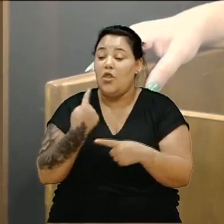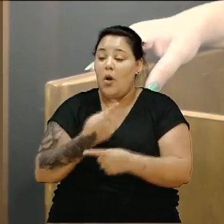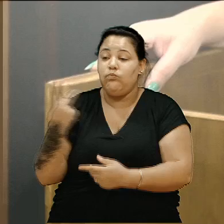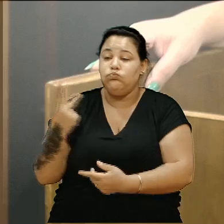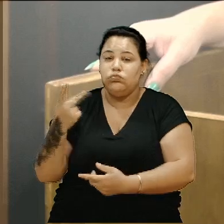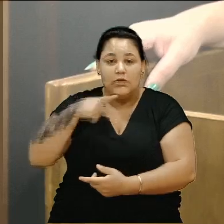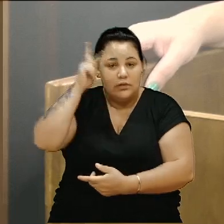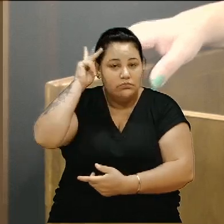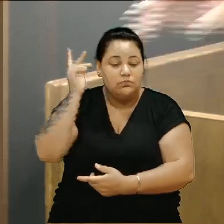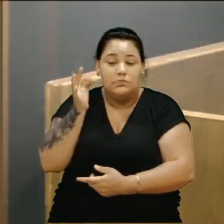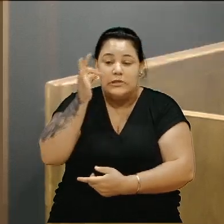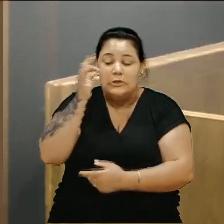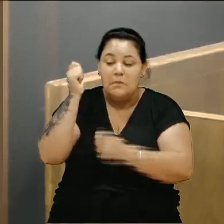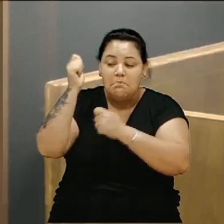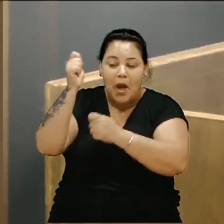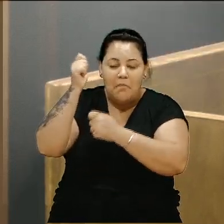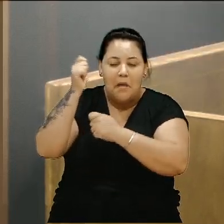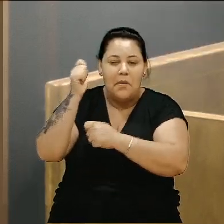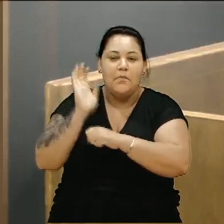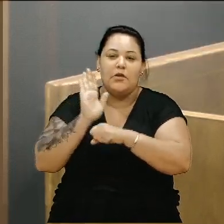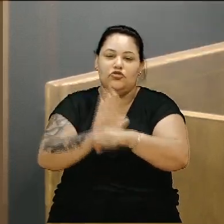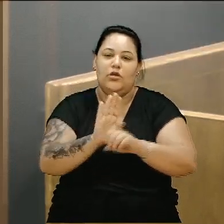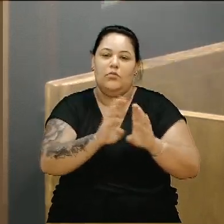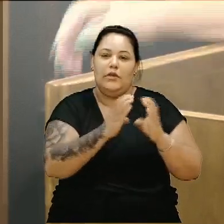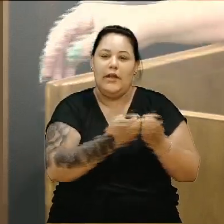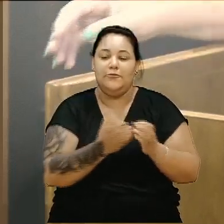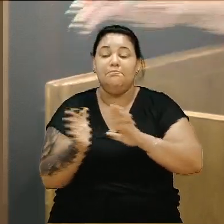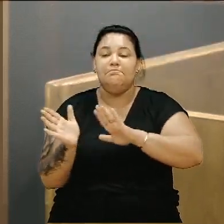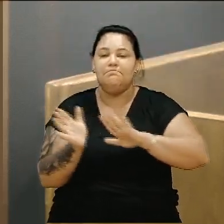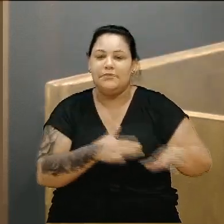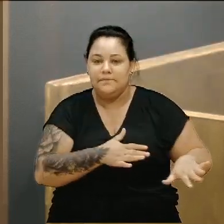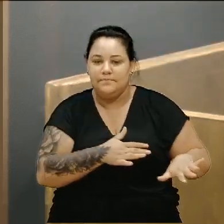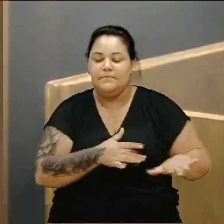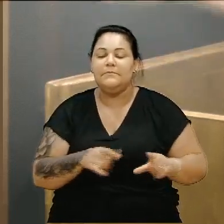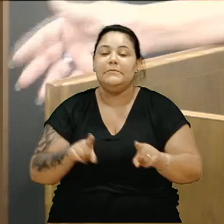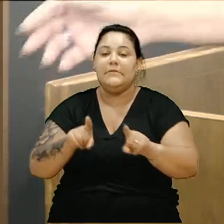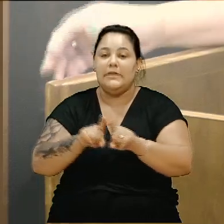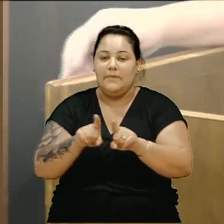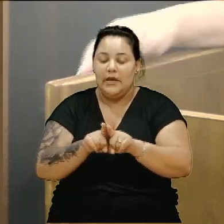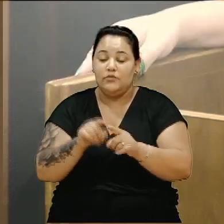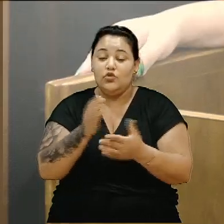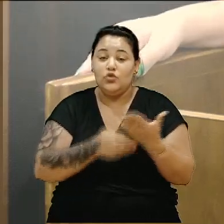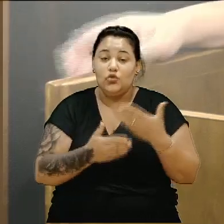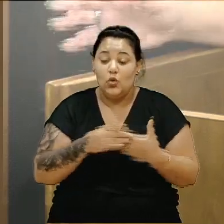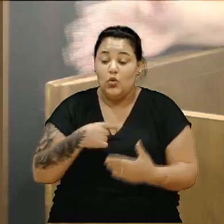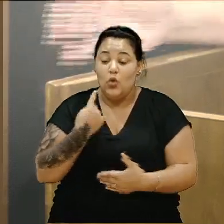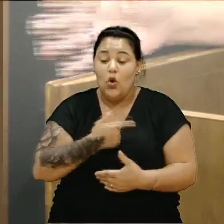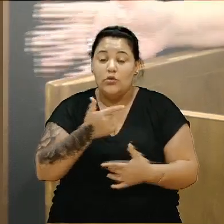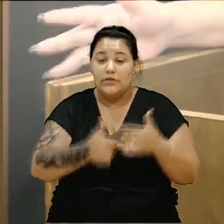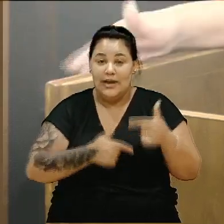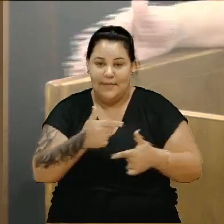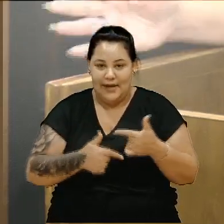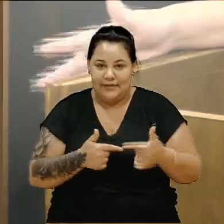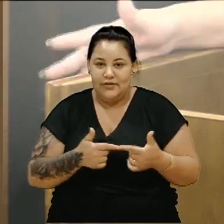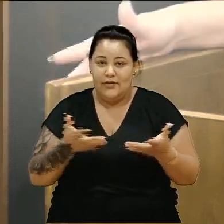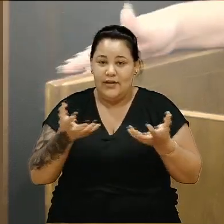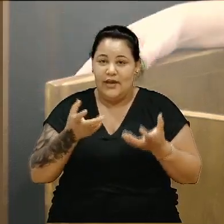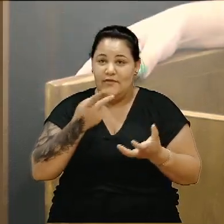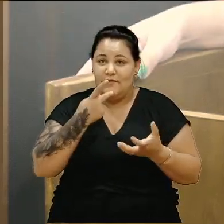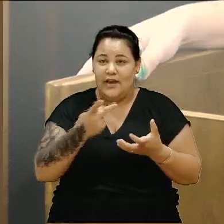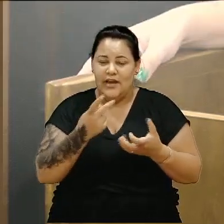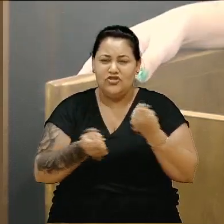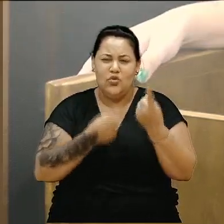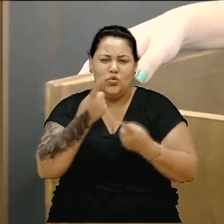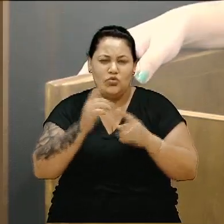no manifesto da comunidade. Além disso, de todo o nosso trabalho, assim, eu quero dar uma pincelada nos projetos que a